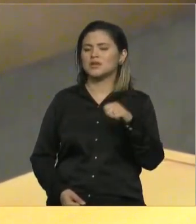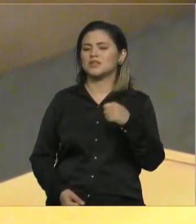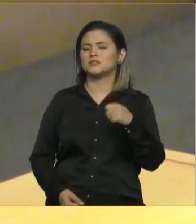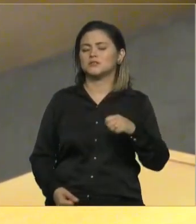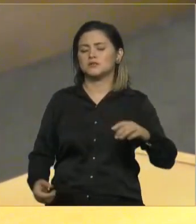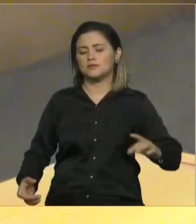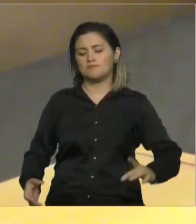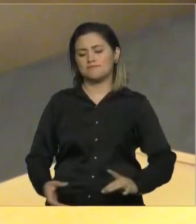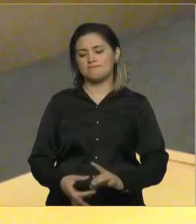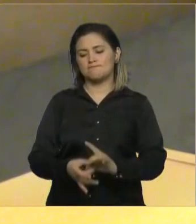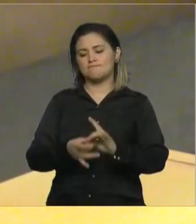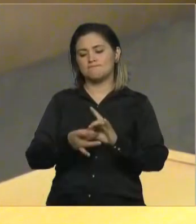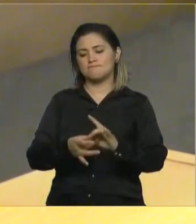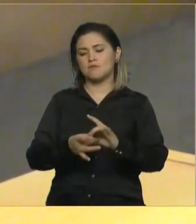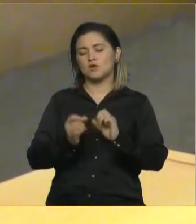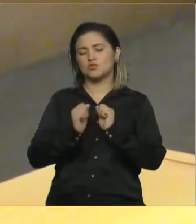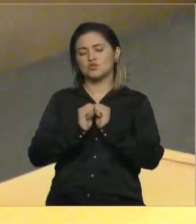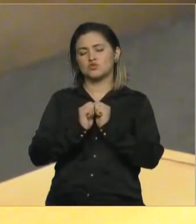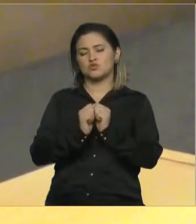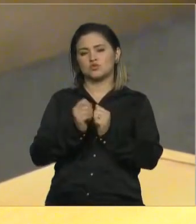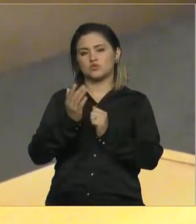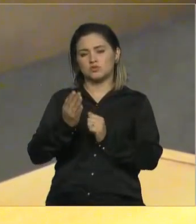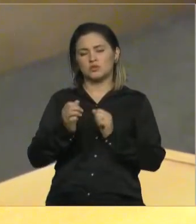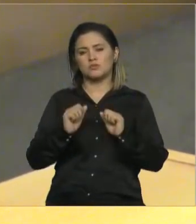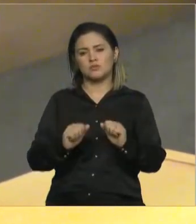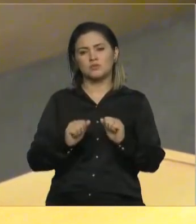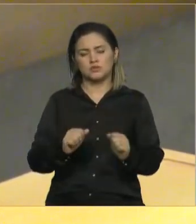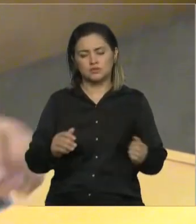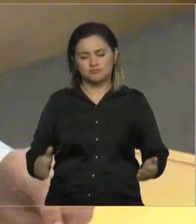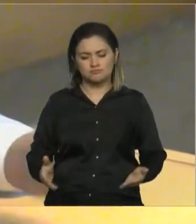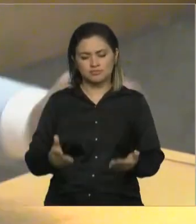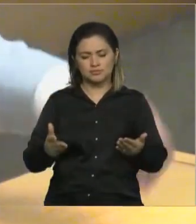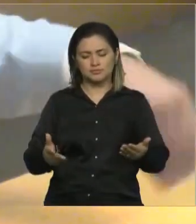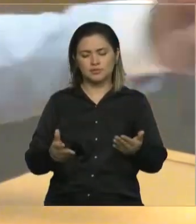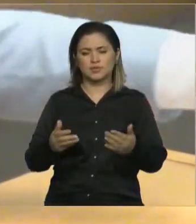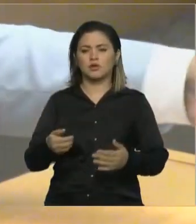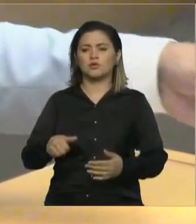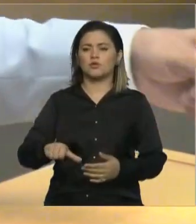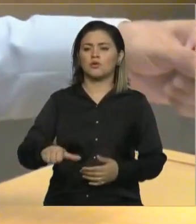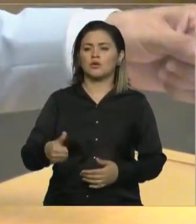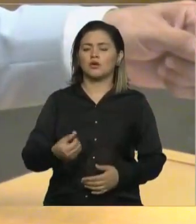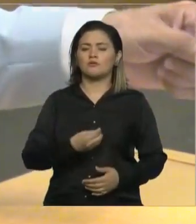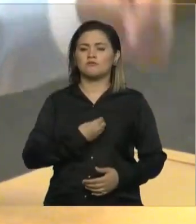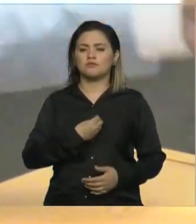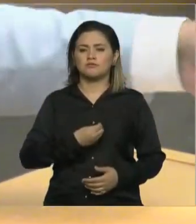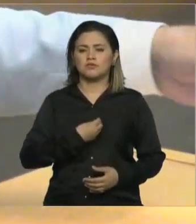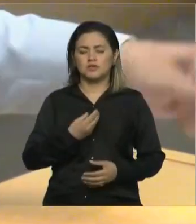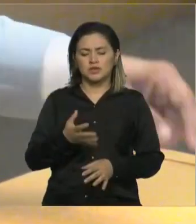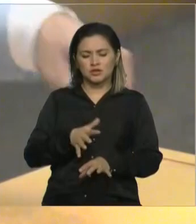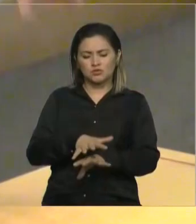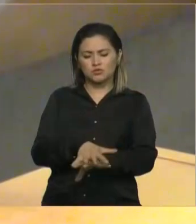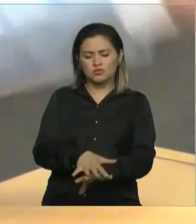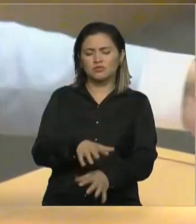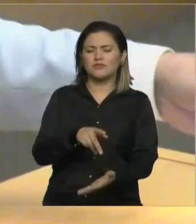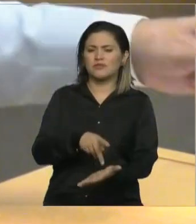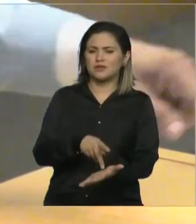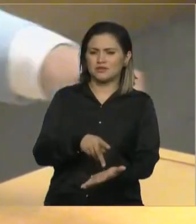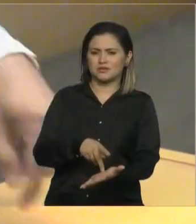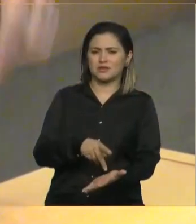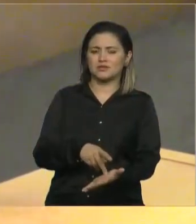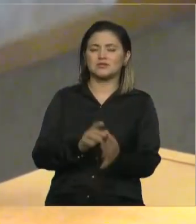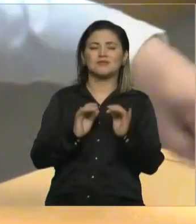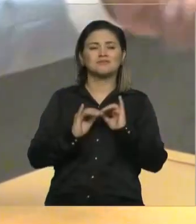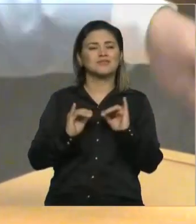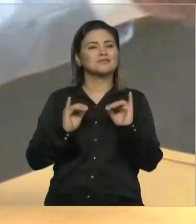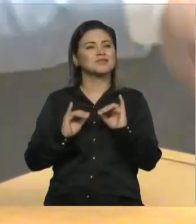ter qualidade de vida para as pessoas com deficiência. Inclusão de verdade, não só na mídia, não só na